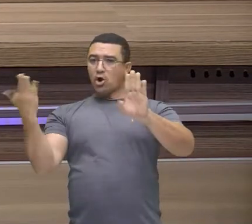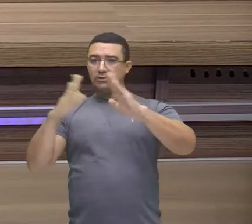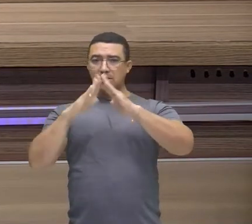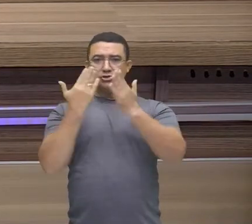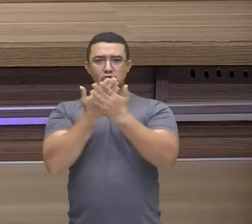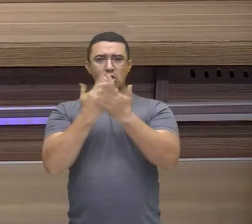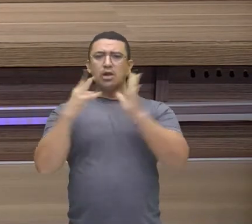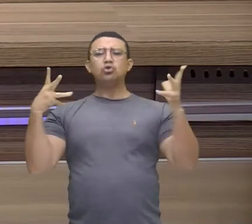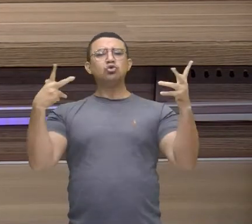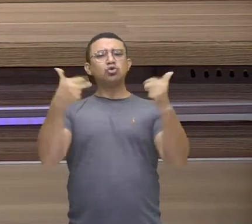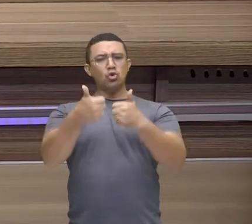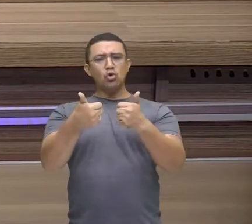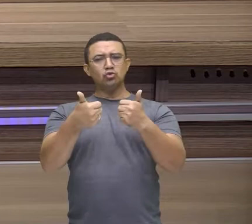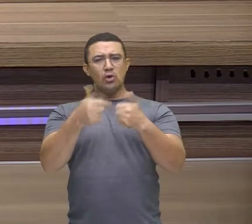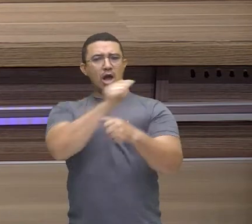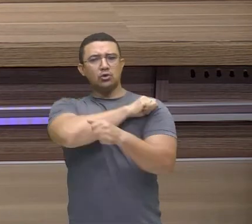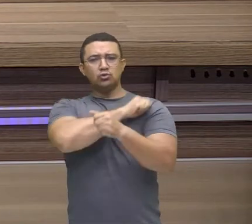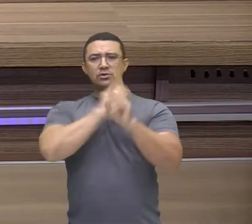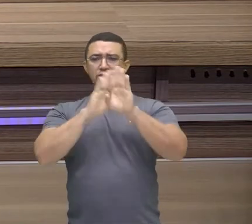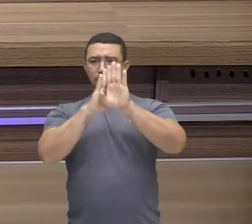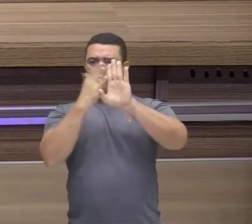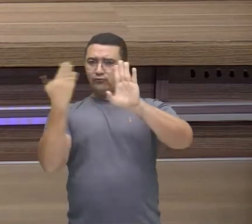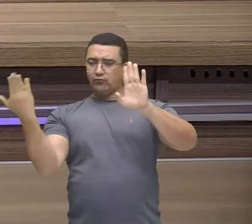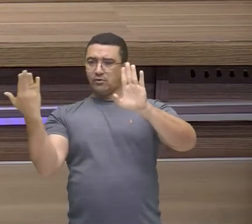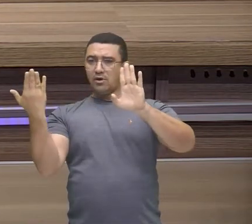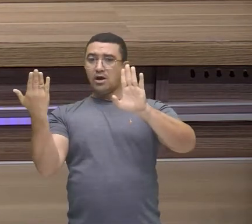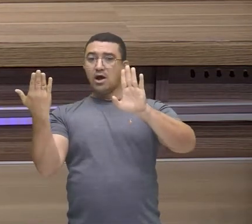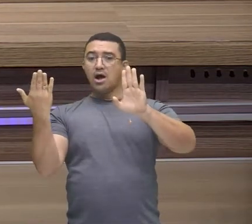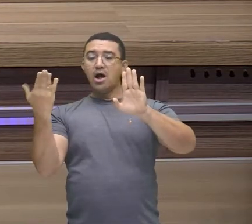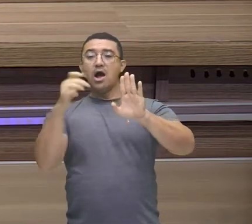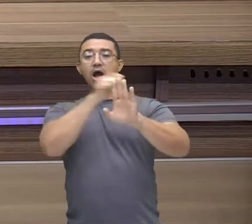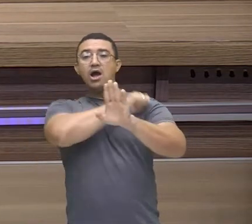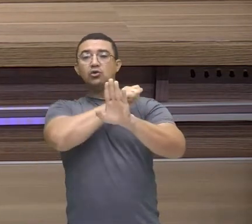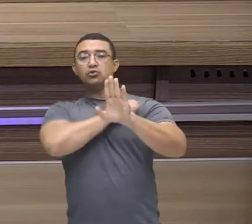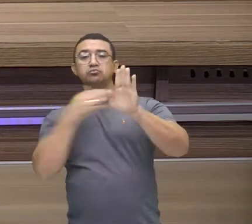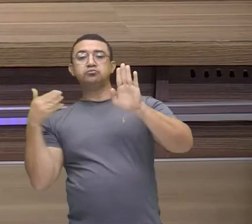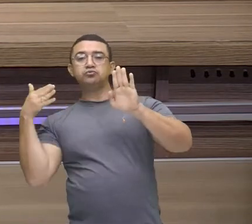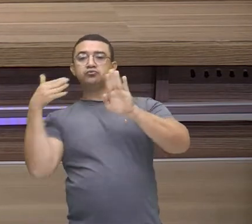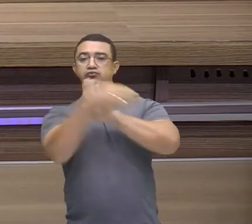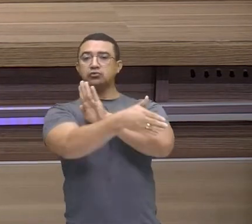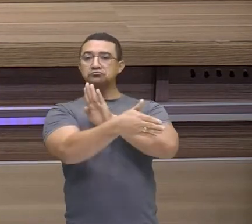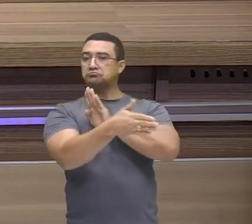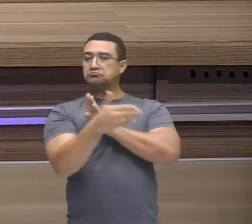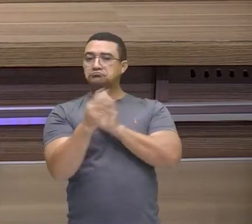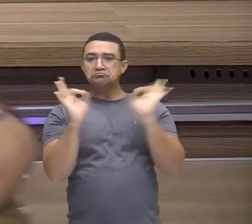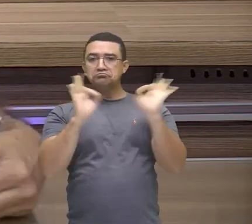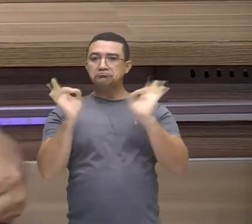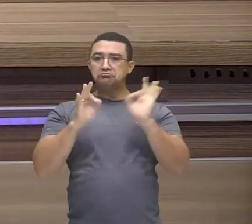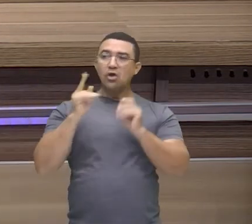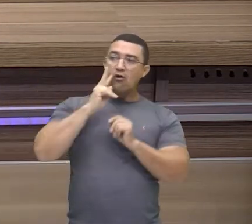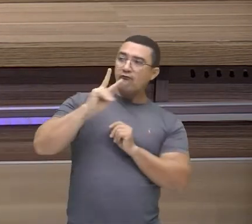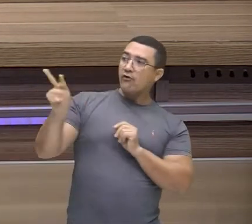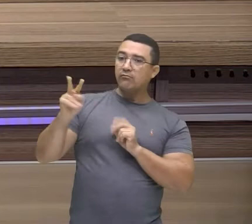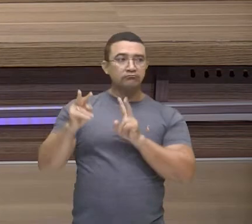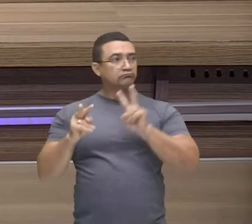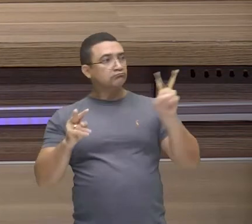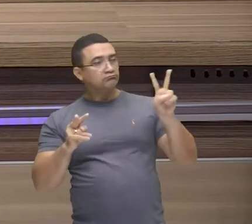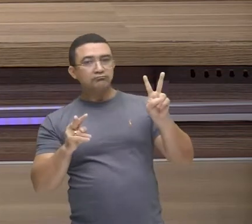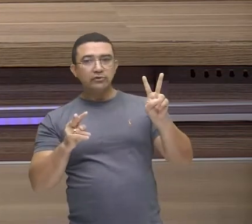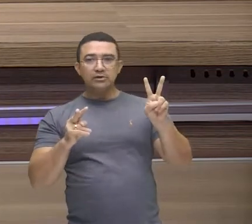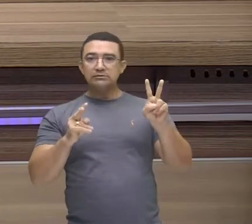saindo, aquele monte de gente, e ela sai sem ter a preocupação que o perigo está em volta de todos